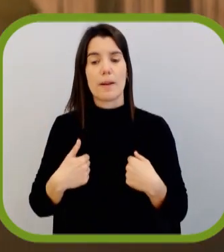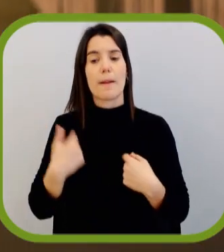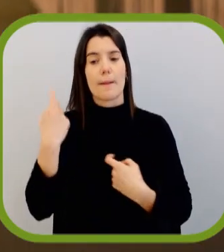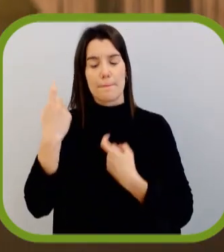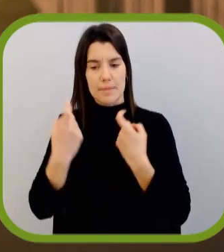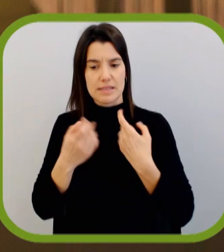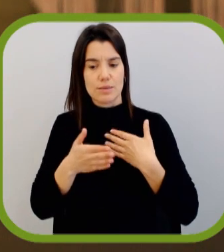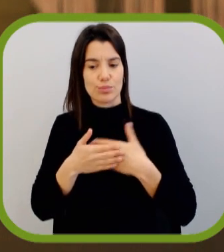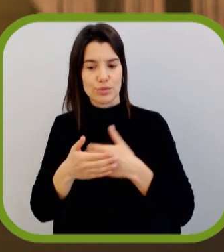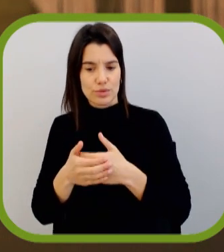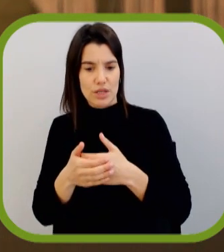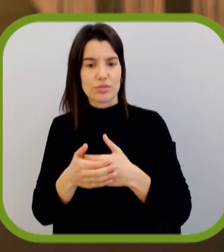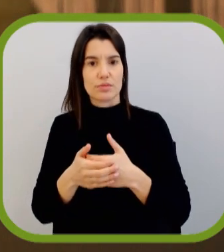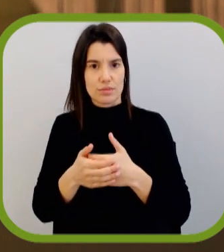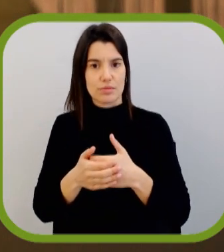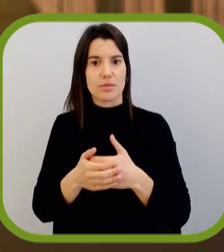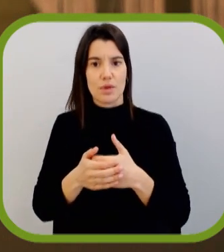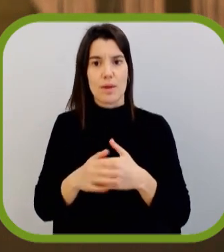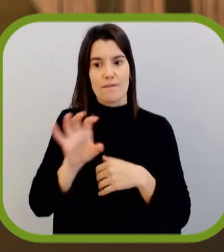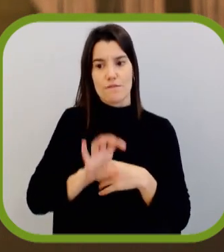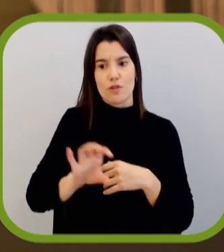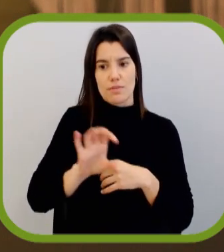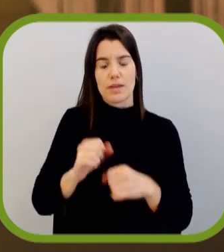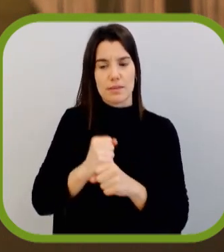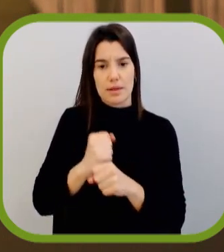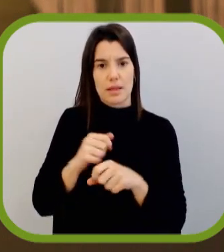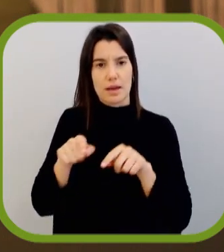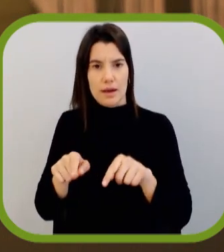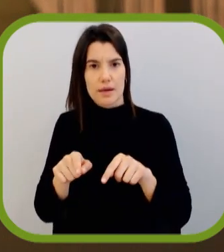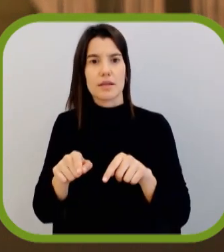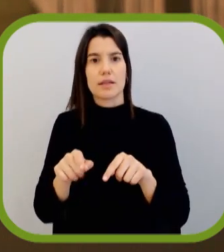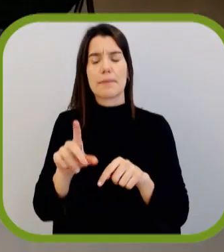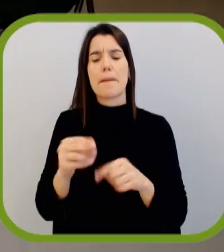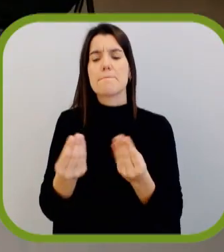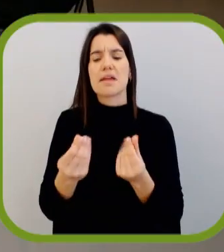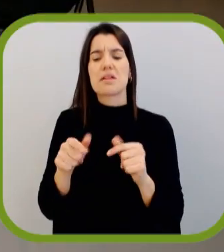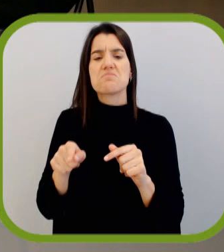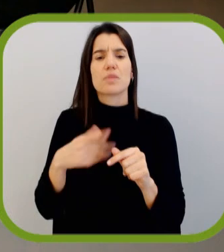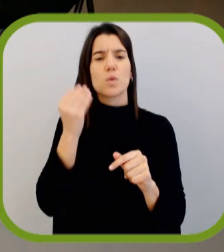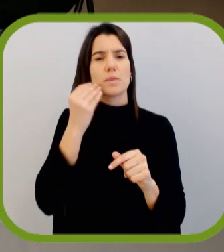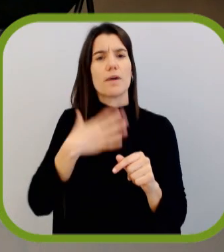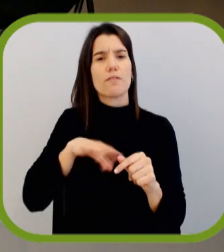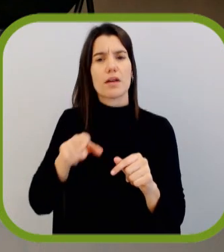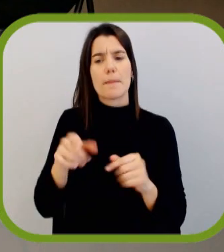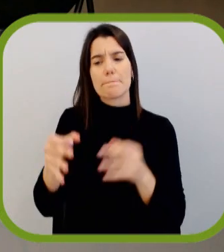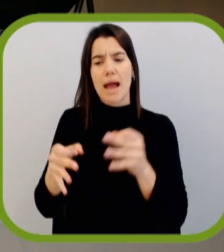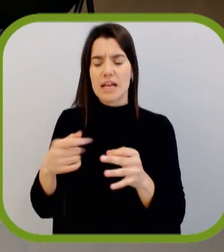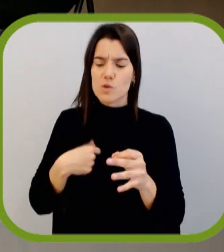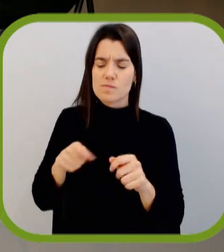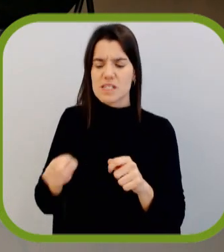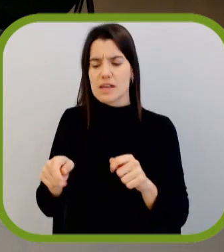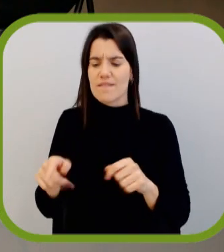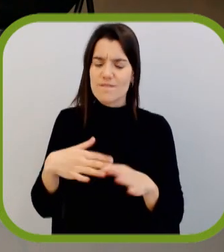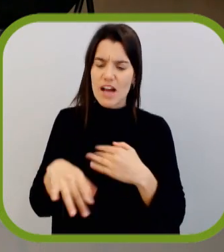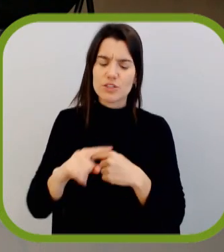facto pensa mais o processo, pensa mais o mecanismo, pensa mais o estímulo, como é que eu vou estimular a